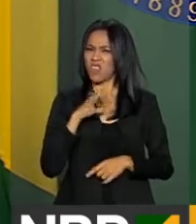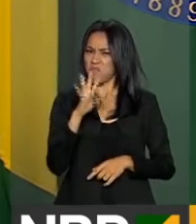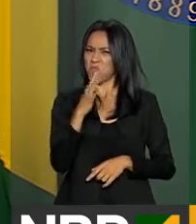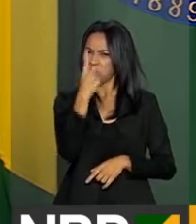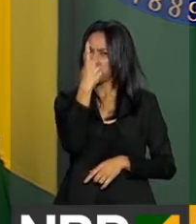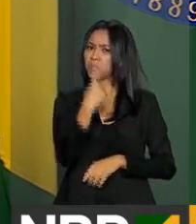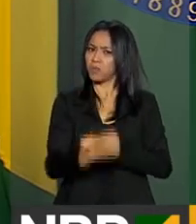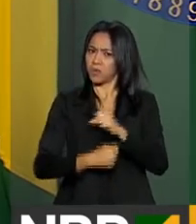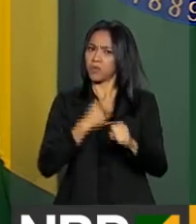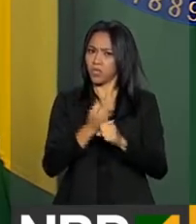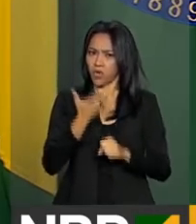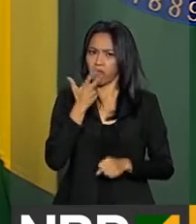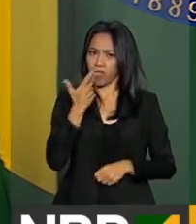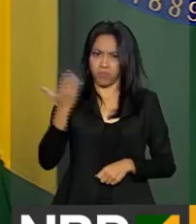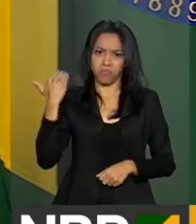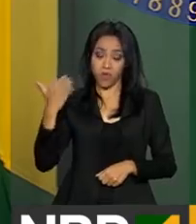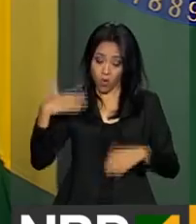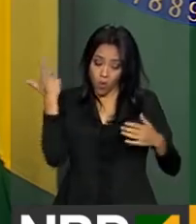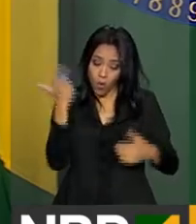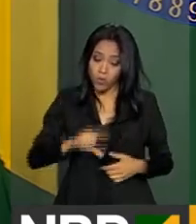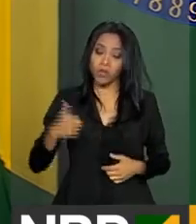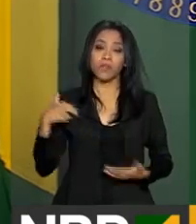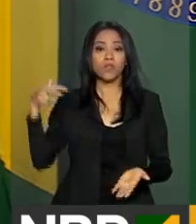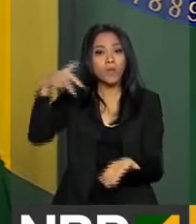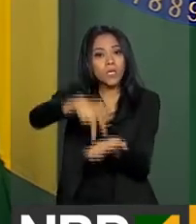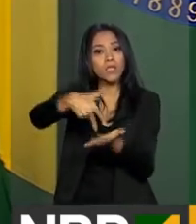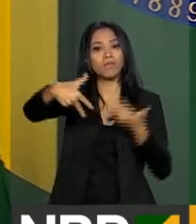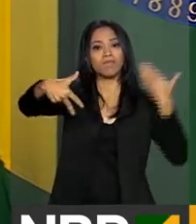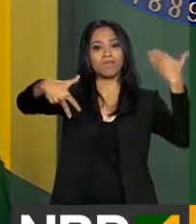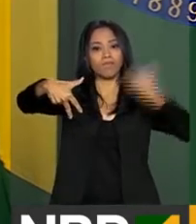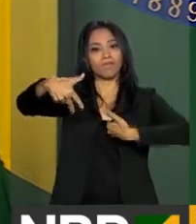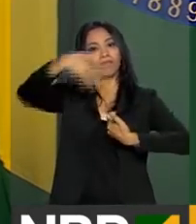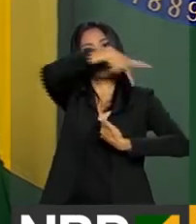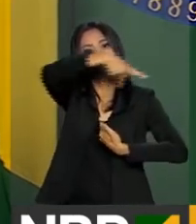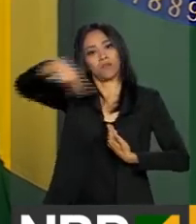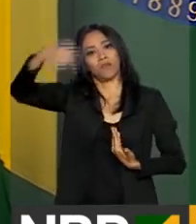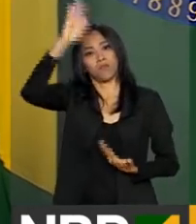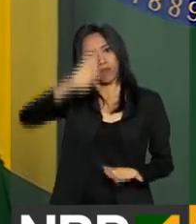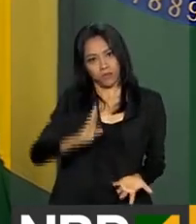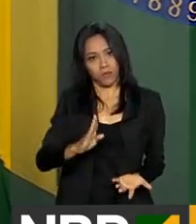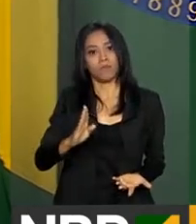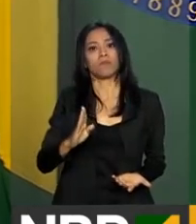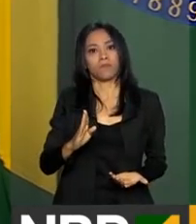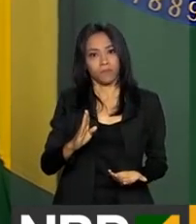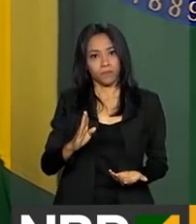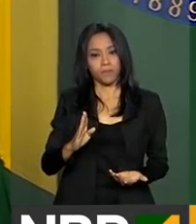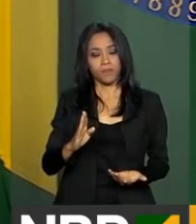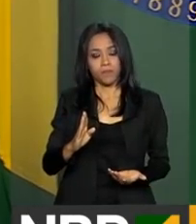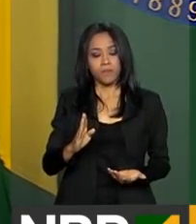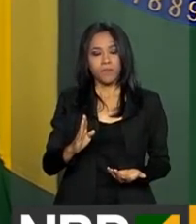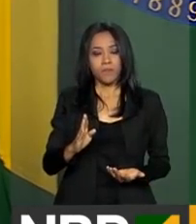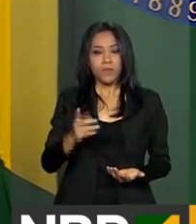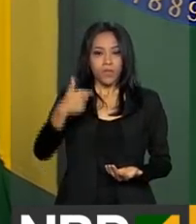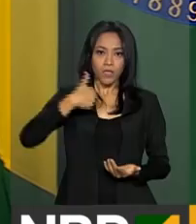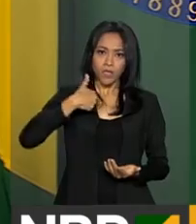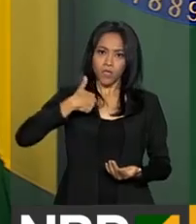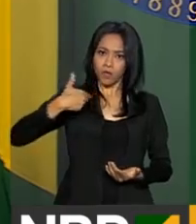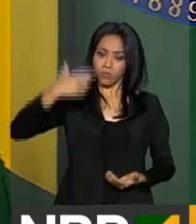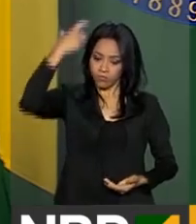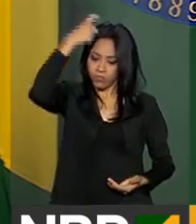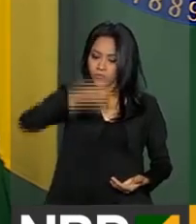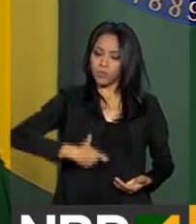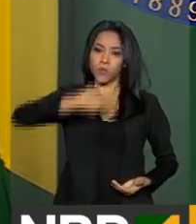mais ou menos eu estou aqui hoje como presidente da república sobre está como presidente da